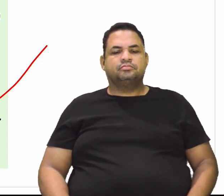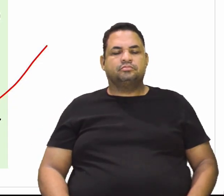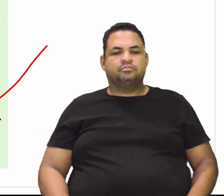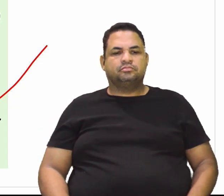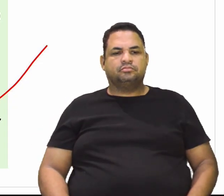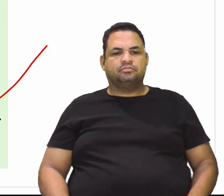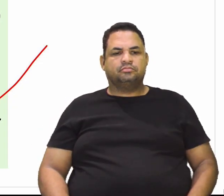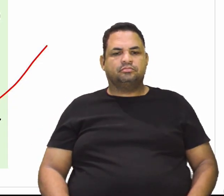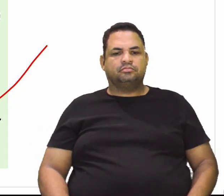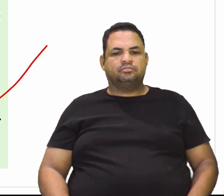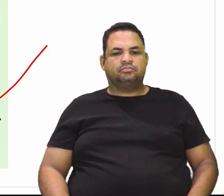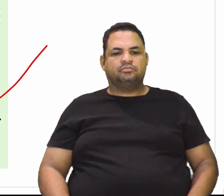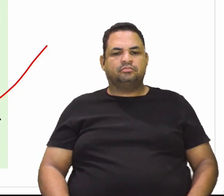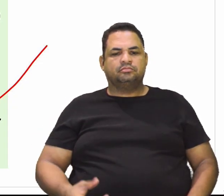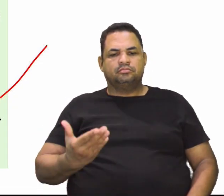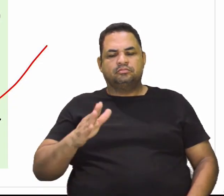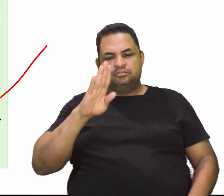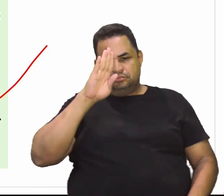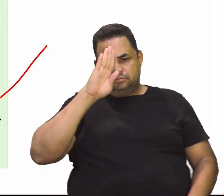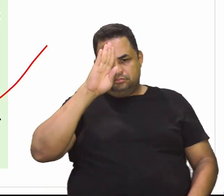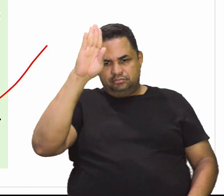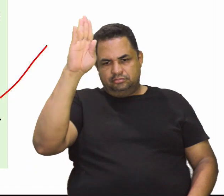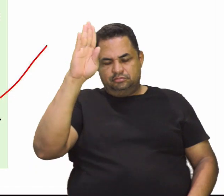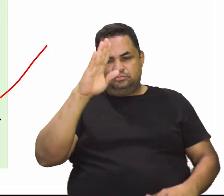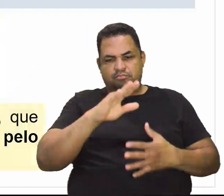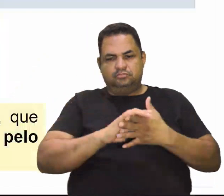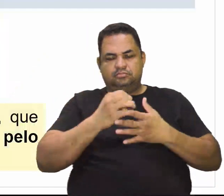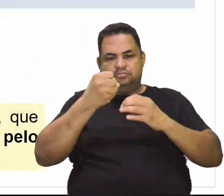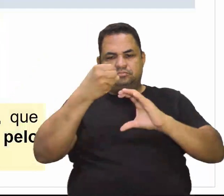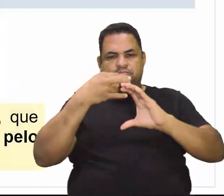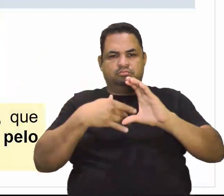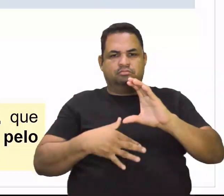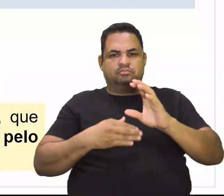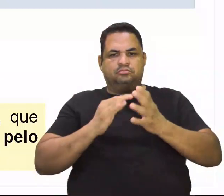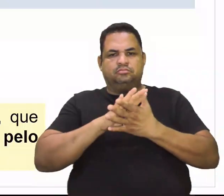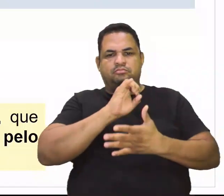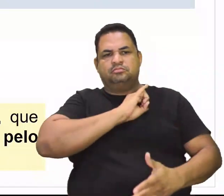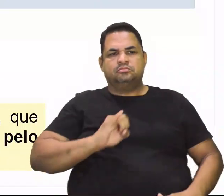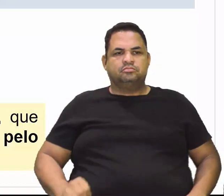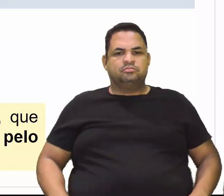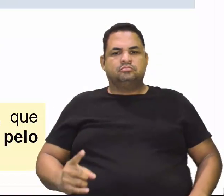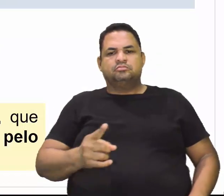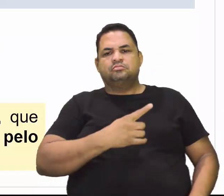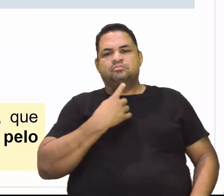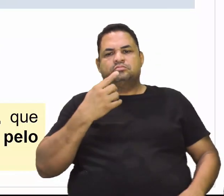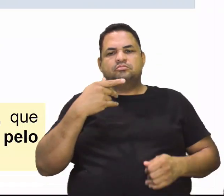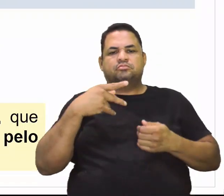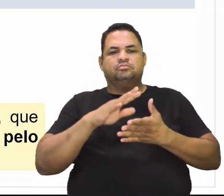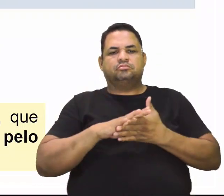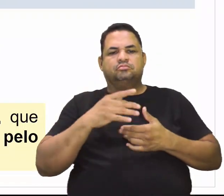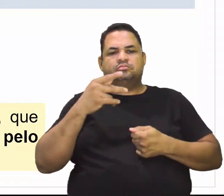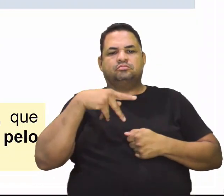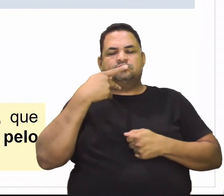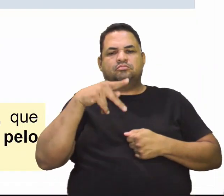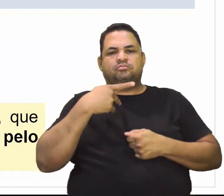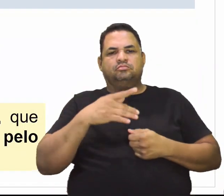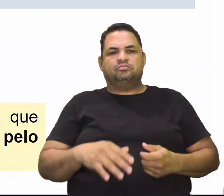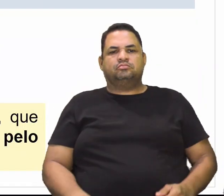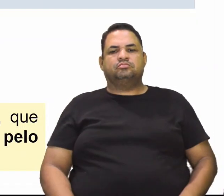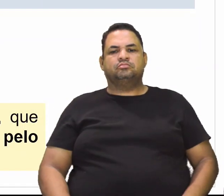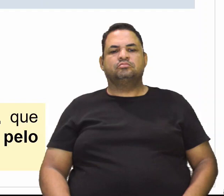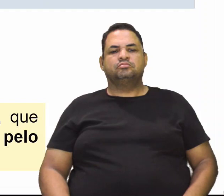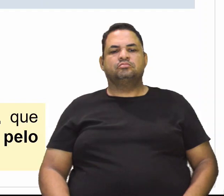atenção, que essas são as principais características desse império que nós estamos falando aqui sobre o Império